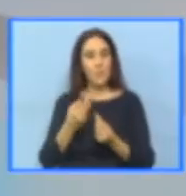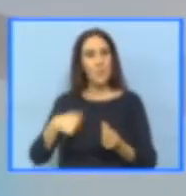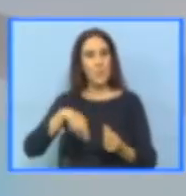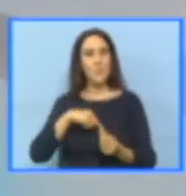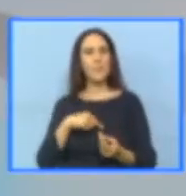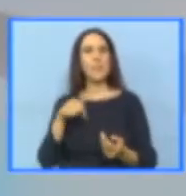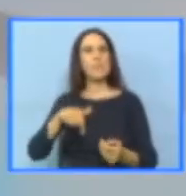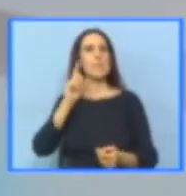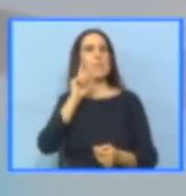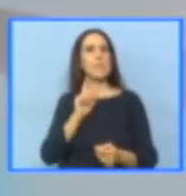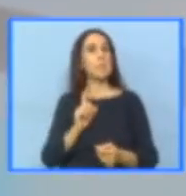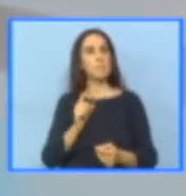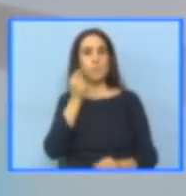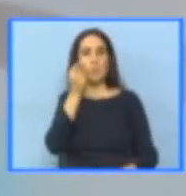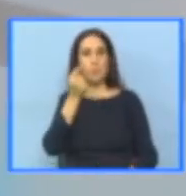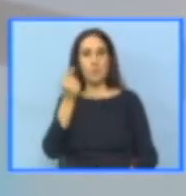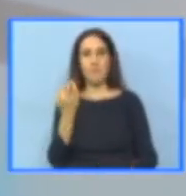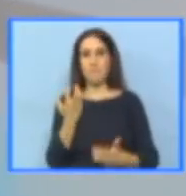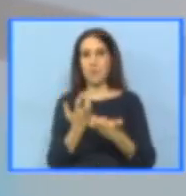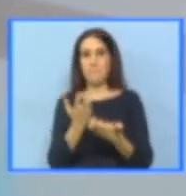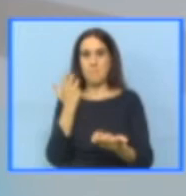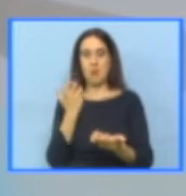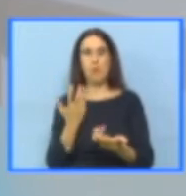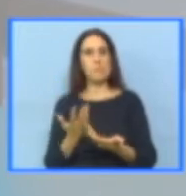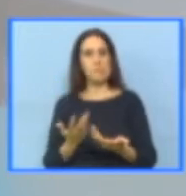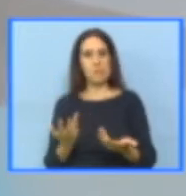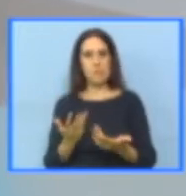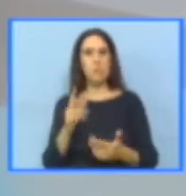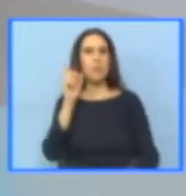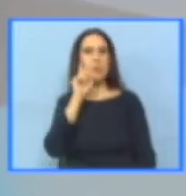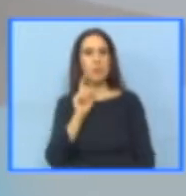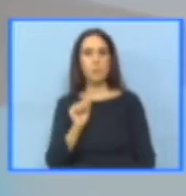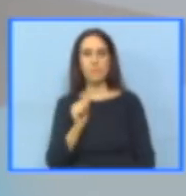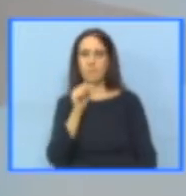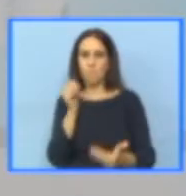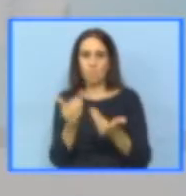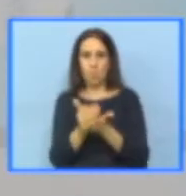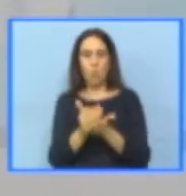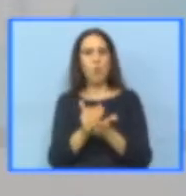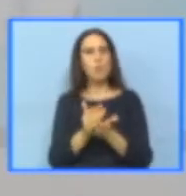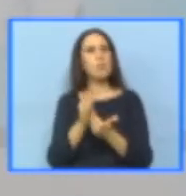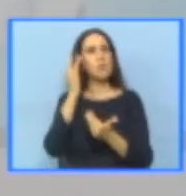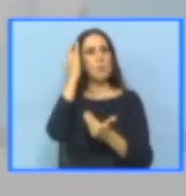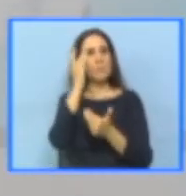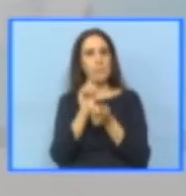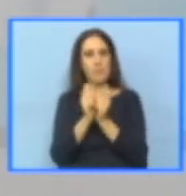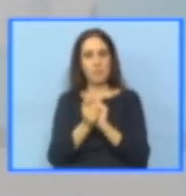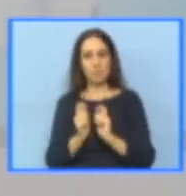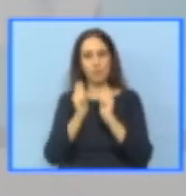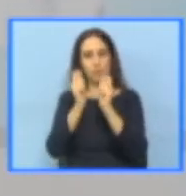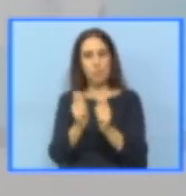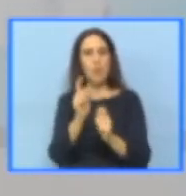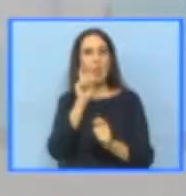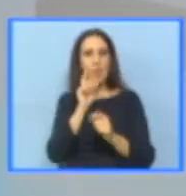muito especial, desde logo ele assinala o dia da morte, também da beatificação de Madre Teresa